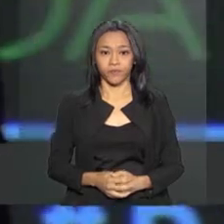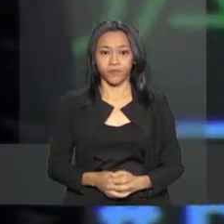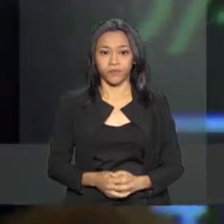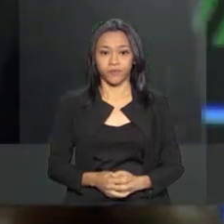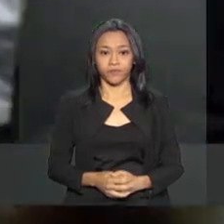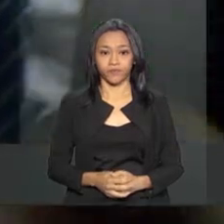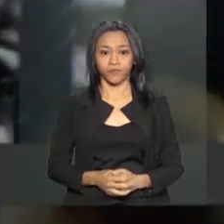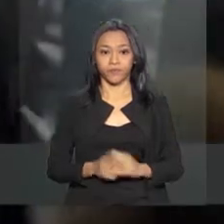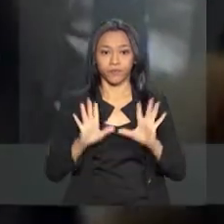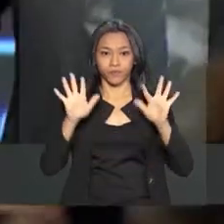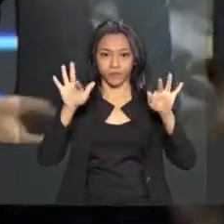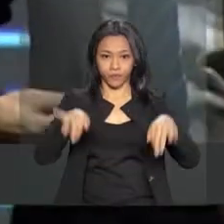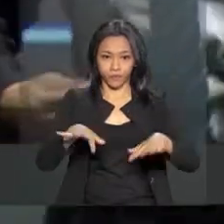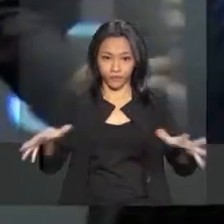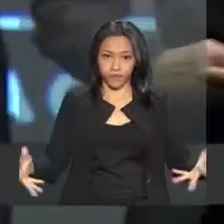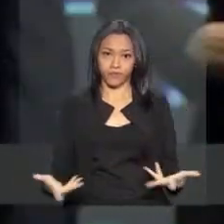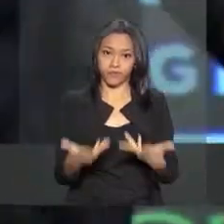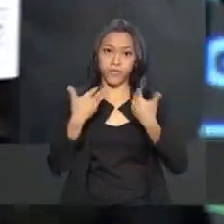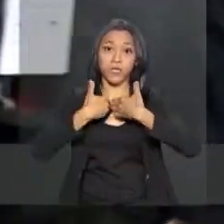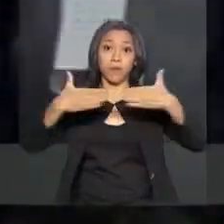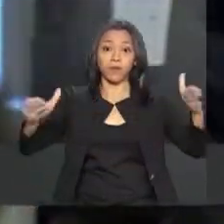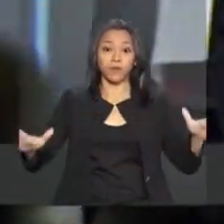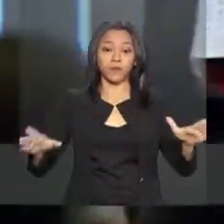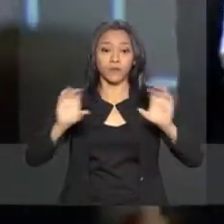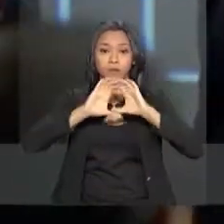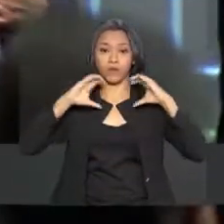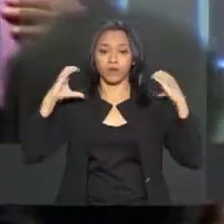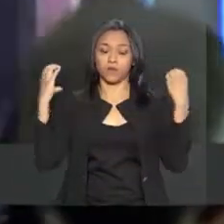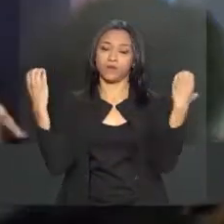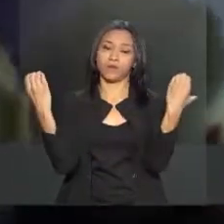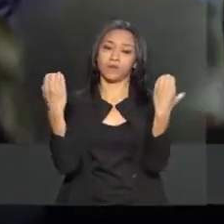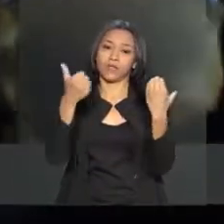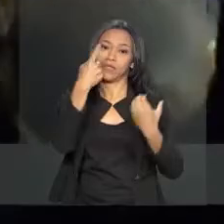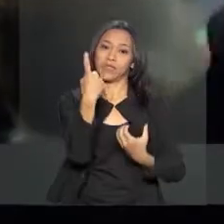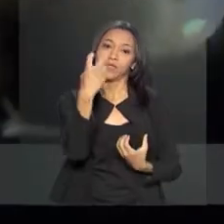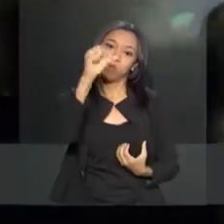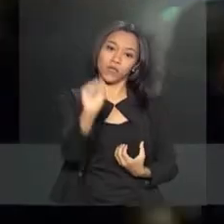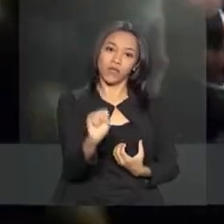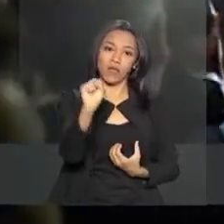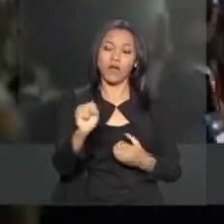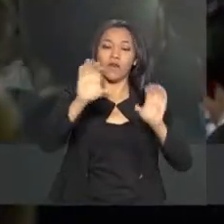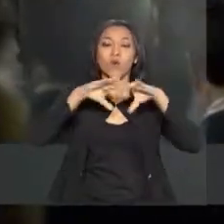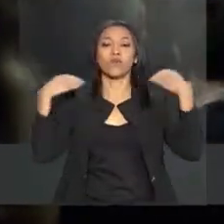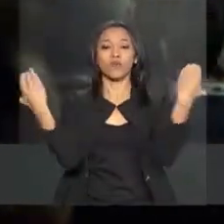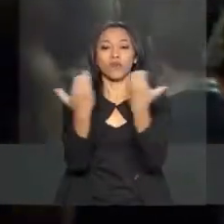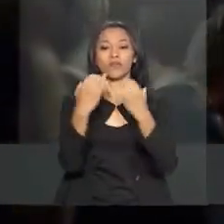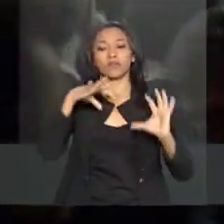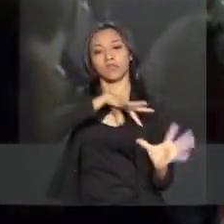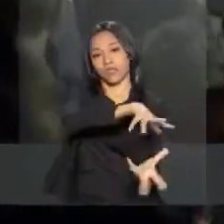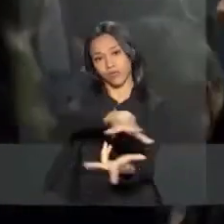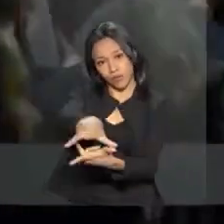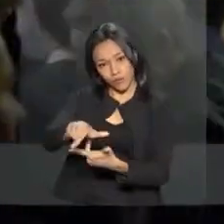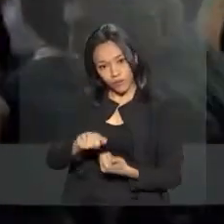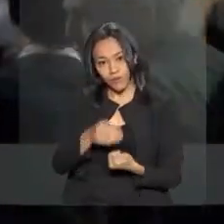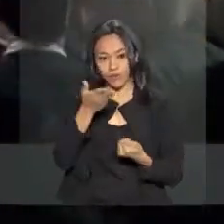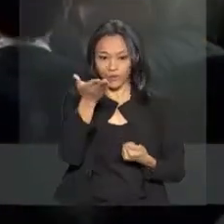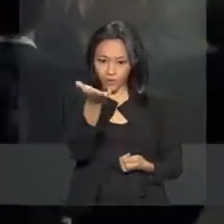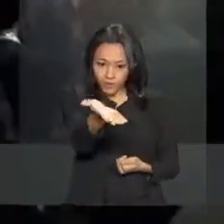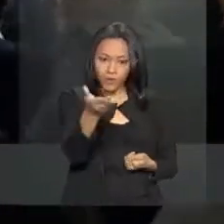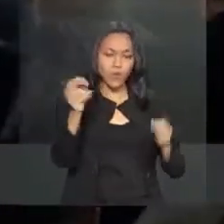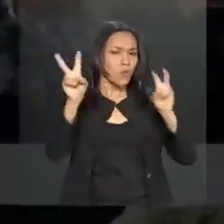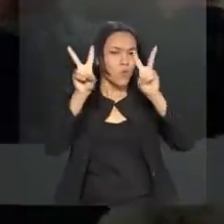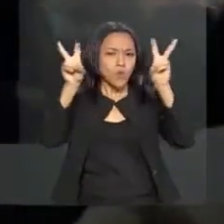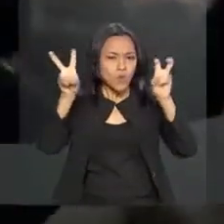Está encerrada esta cerimônia de abertura da 18ª Conferência Internacional Data Agro